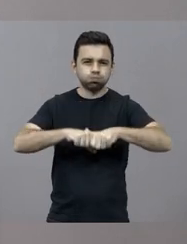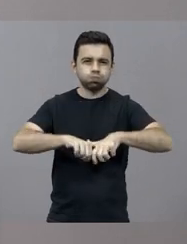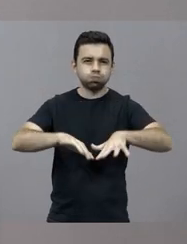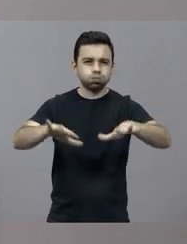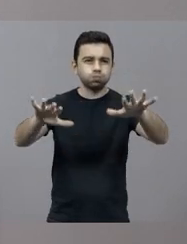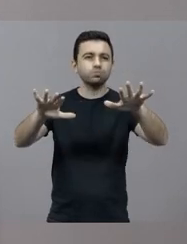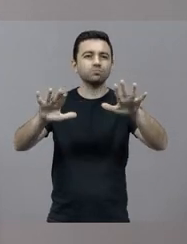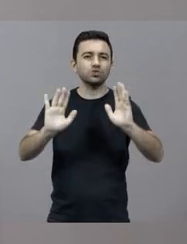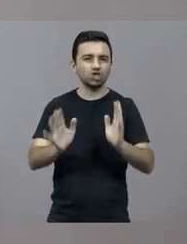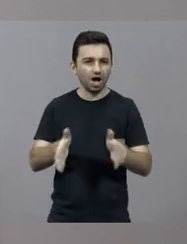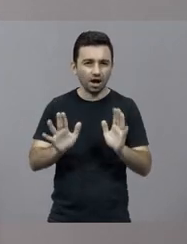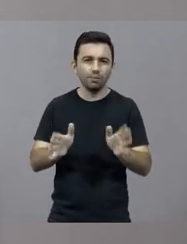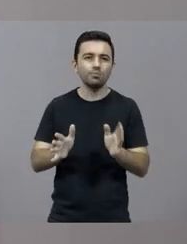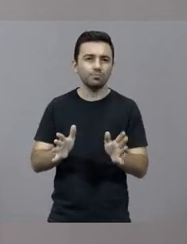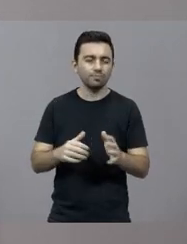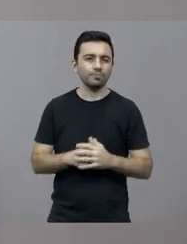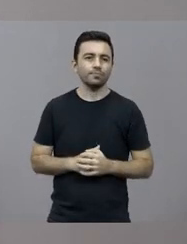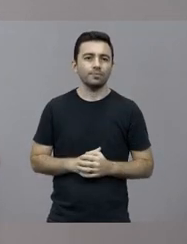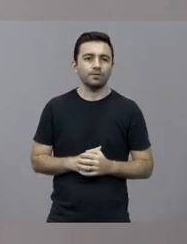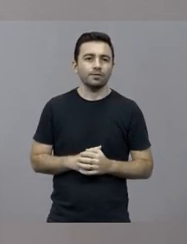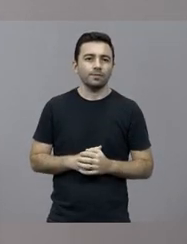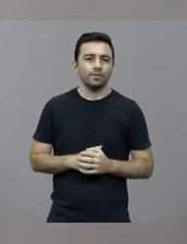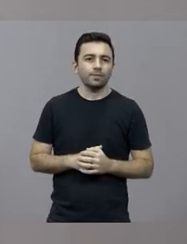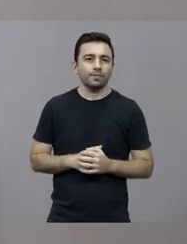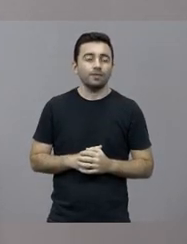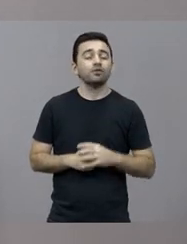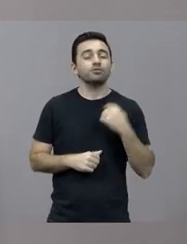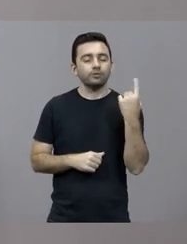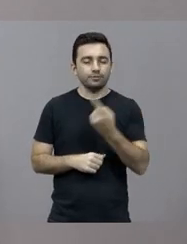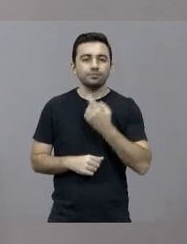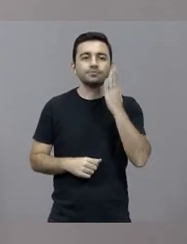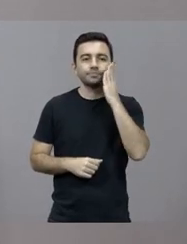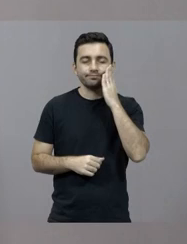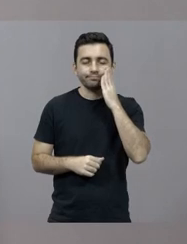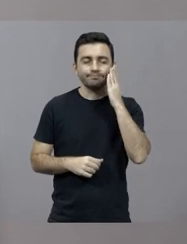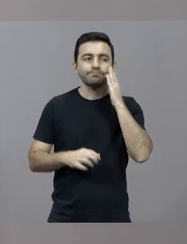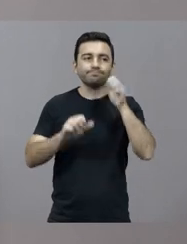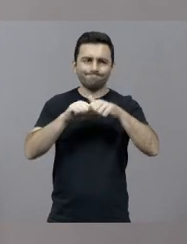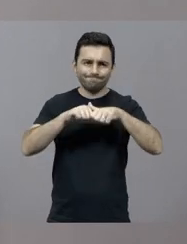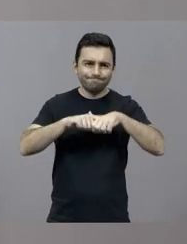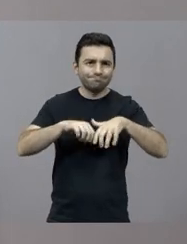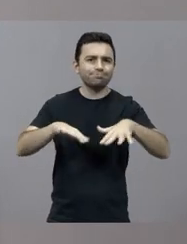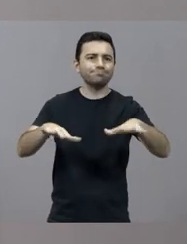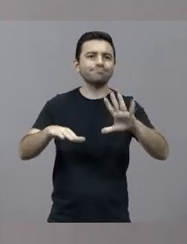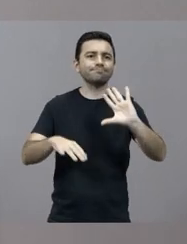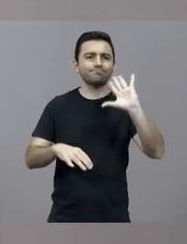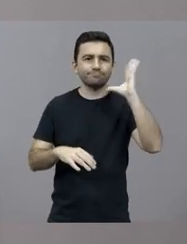isso. E a gente sabe que a epidemia ocorre